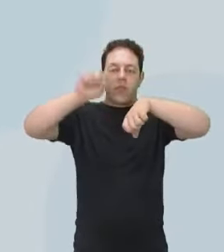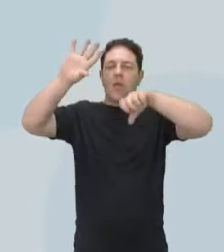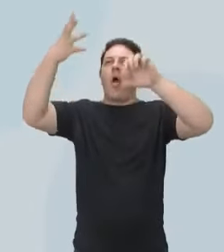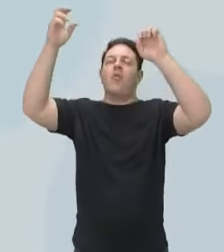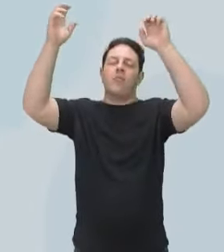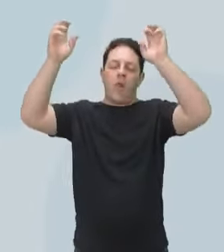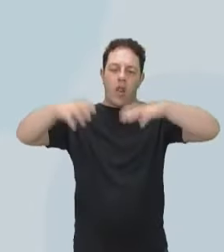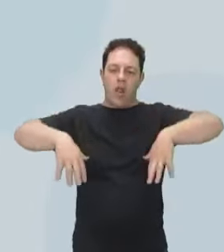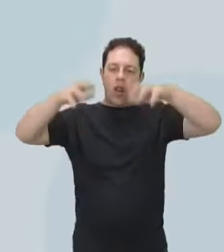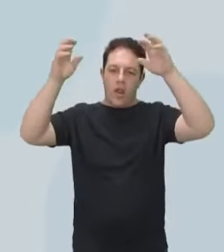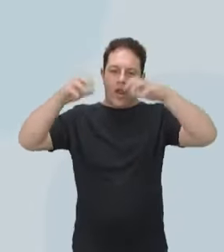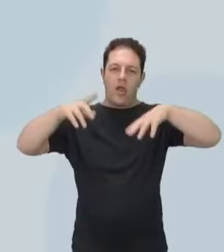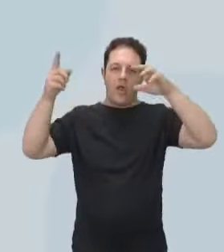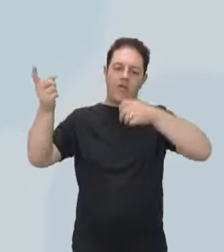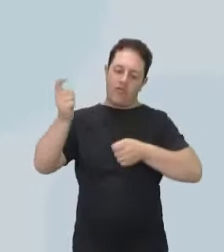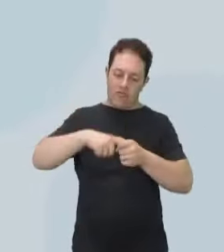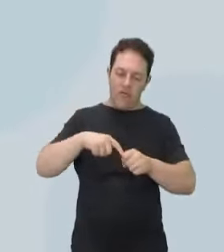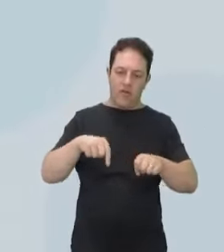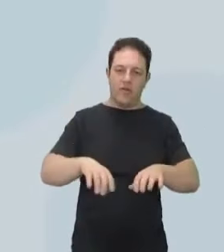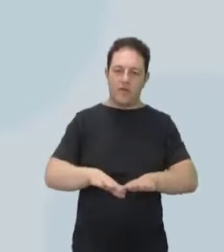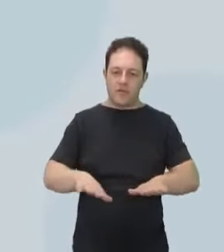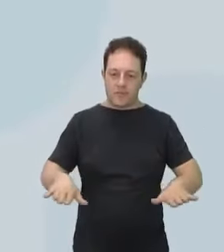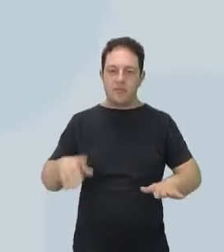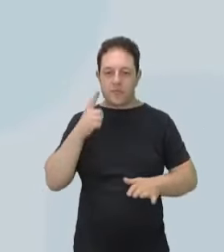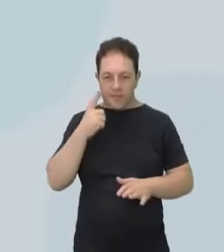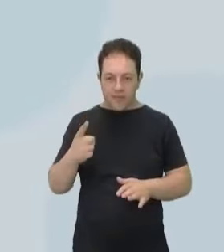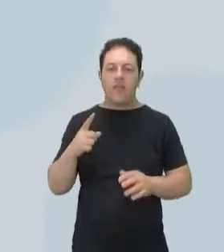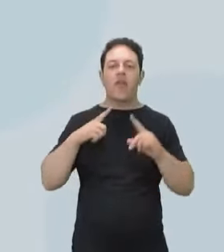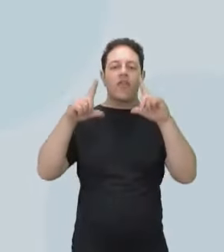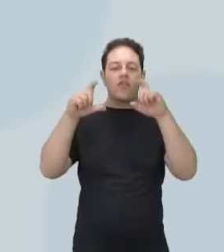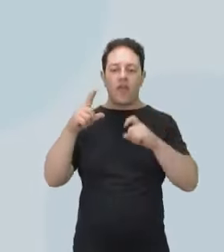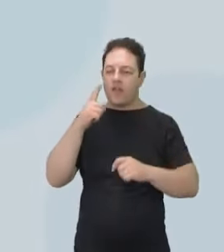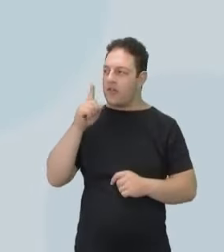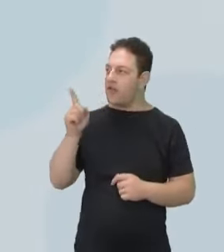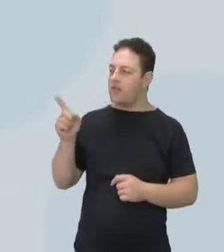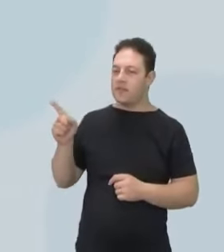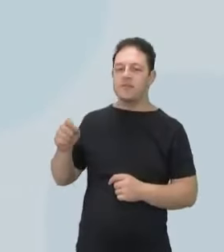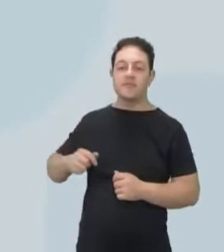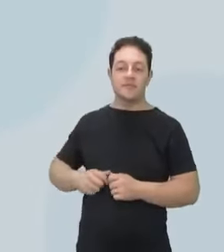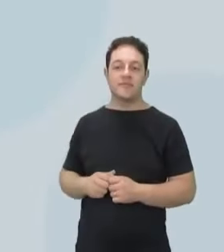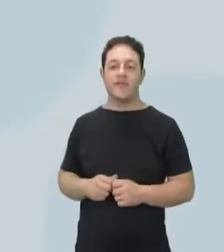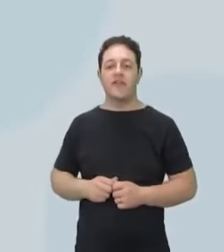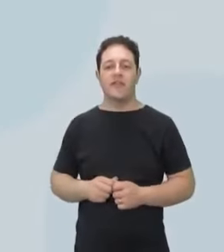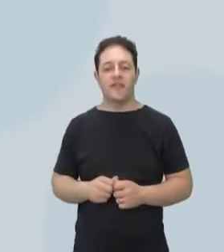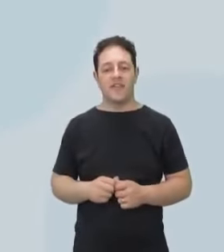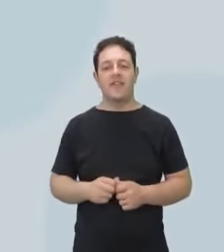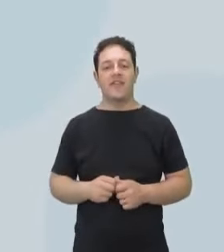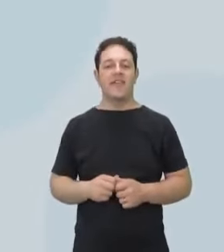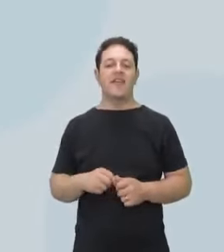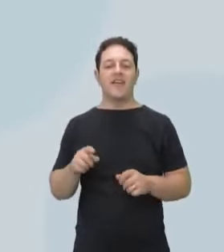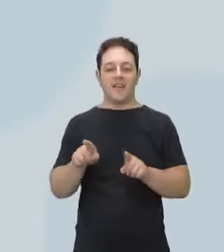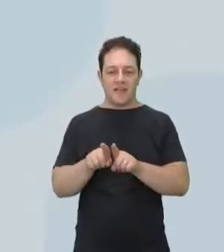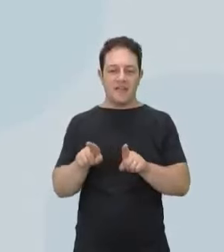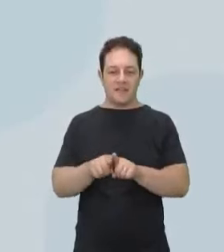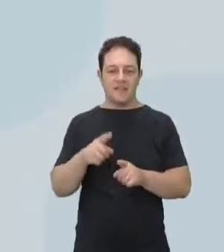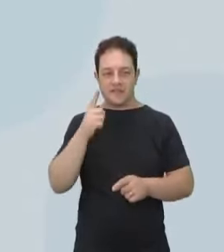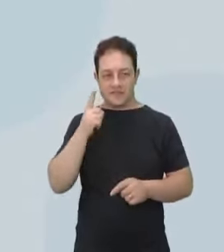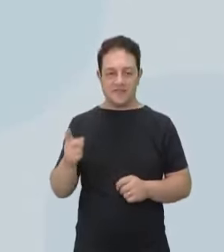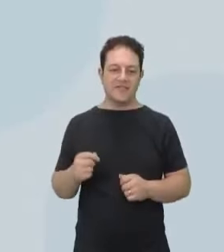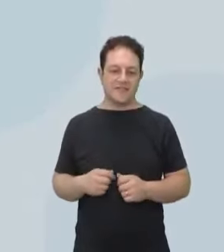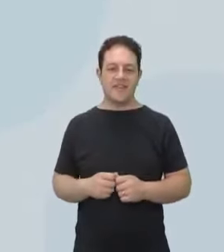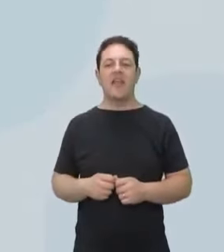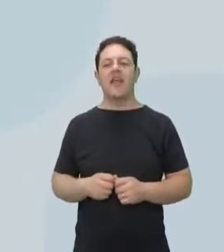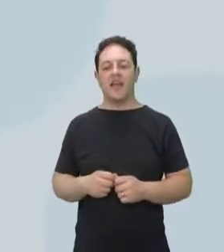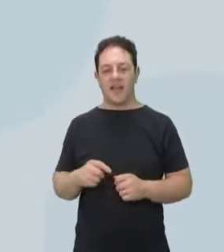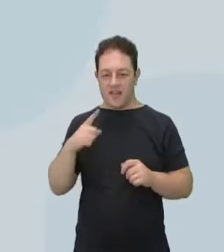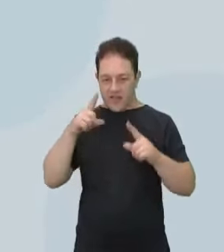água vai voltar ao solo. E na foto aí a gente tem um cumulonimbus, né, que é uma nuvem de tempestade,